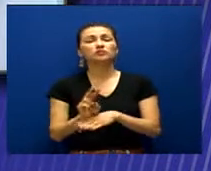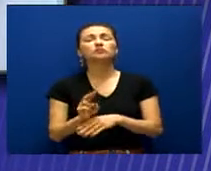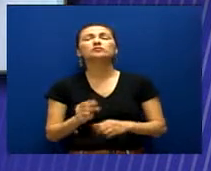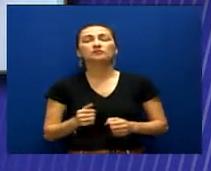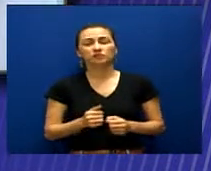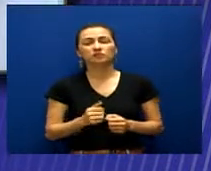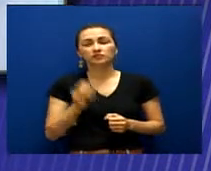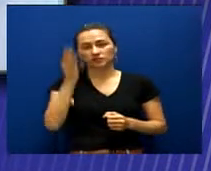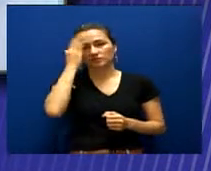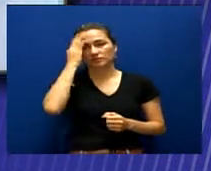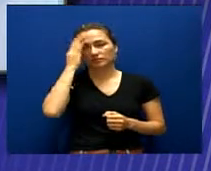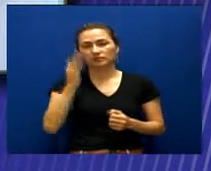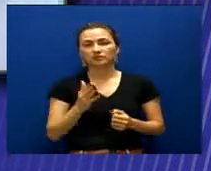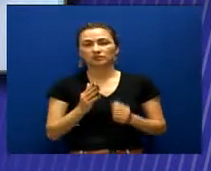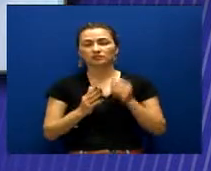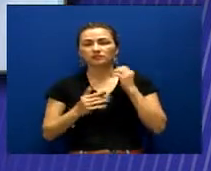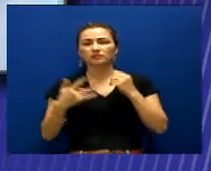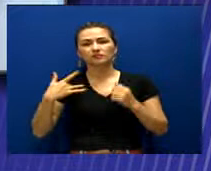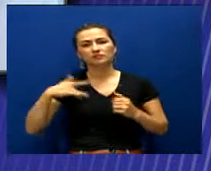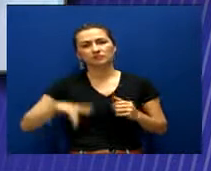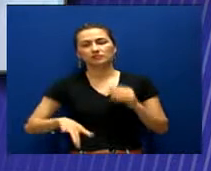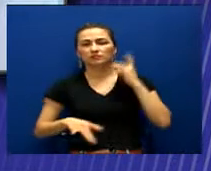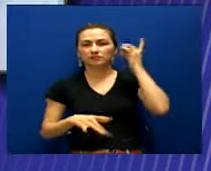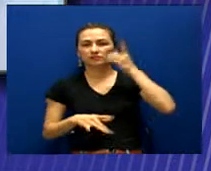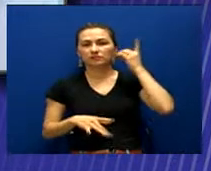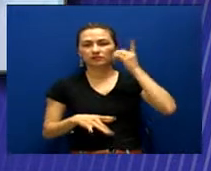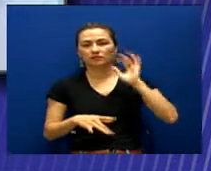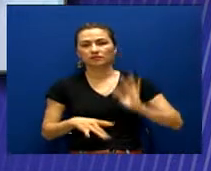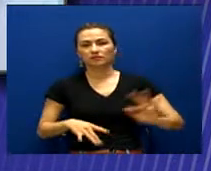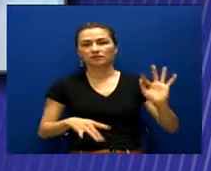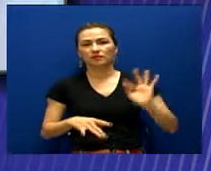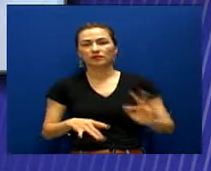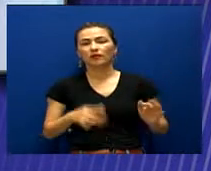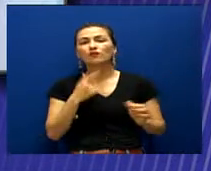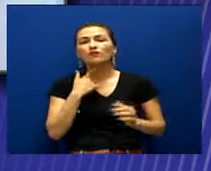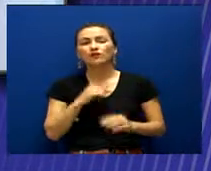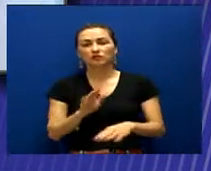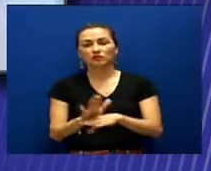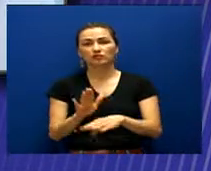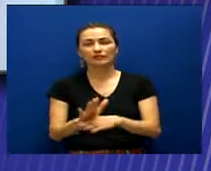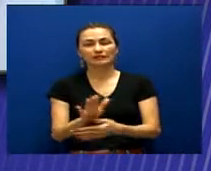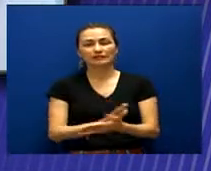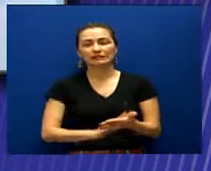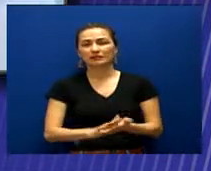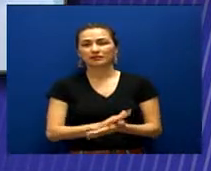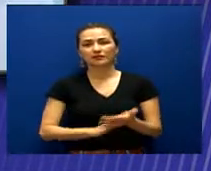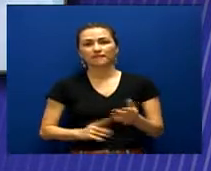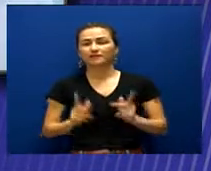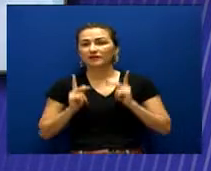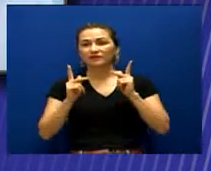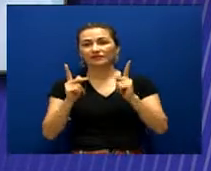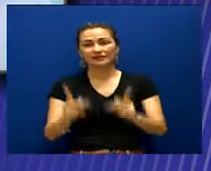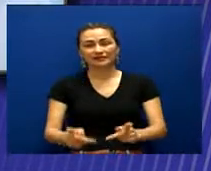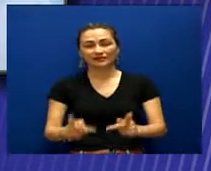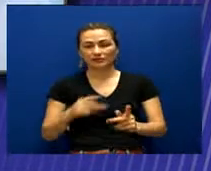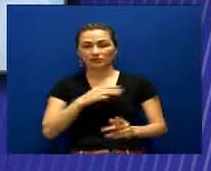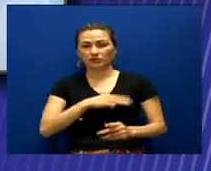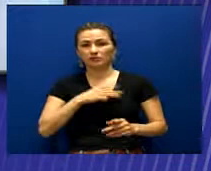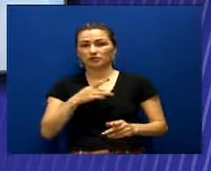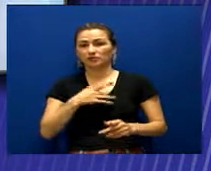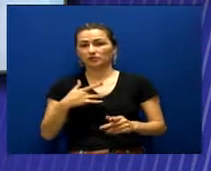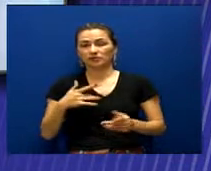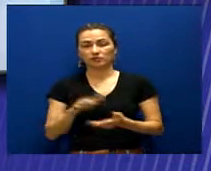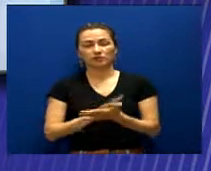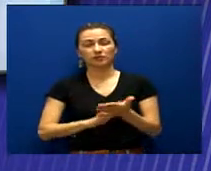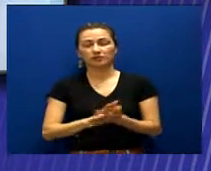da Saúde. Pena que os nossos deputados federais não tenham demonstrado o mesmo interesse nessa questão. Não fizeram uma única visita ao Ministério da Saúde, como o senhor já